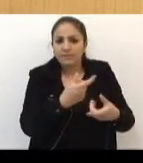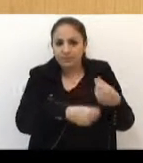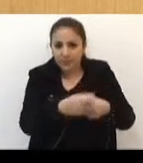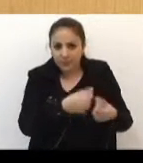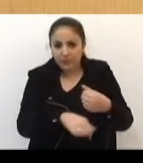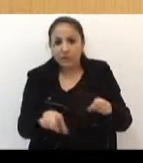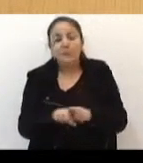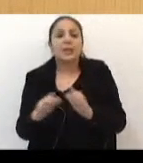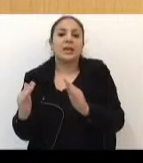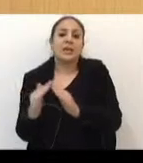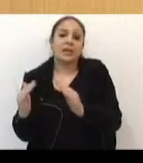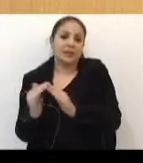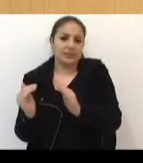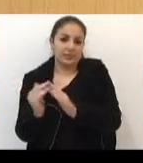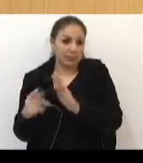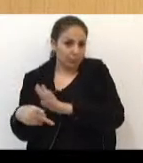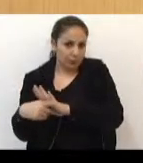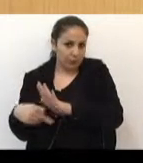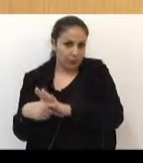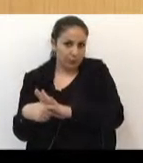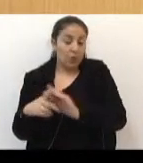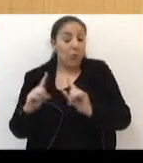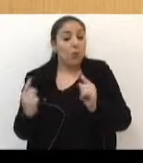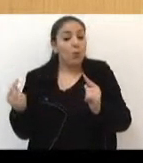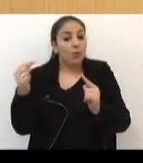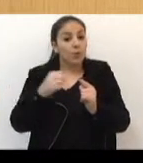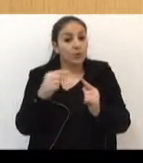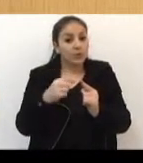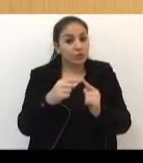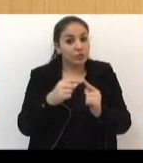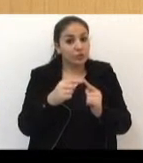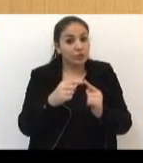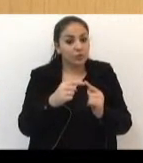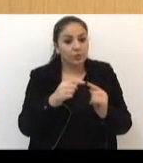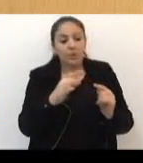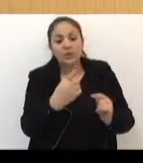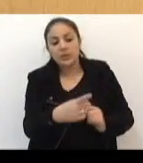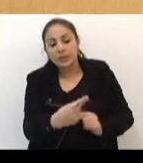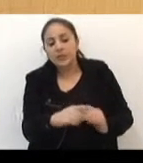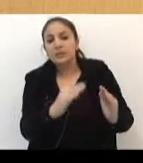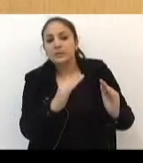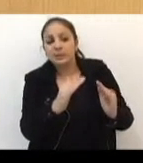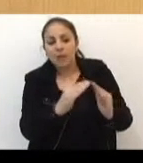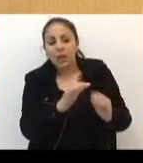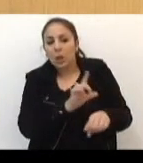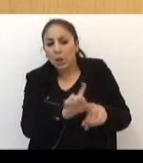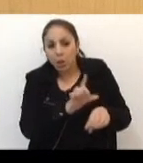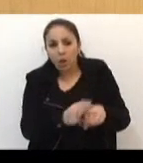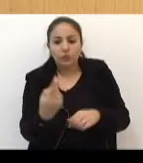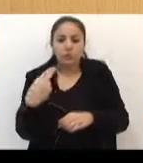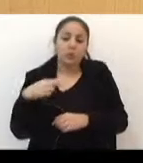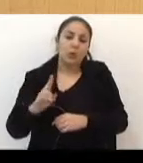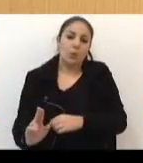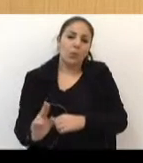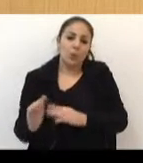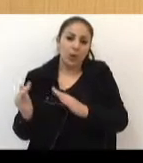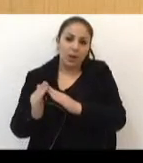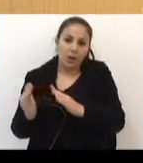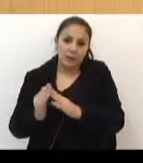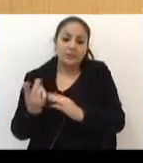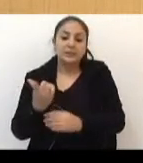O objetivo é que os imóveis tenham calçadas adaptadas, principalmente para portadores de